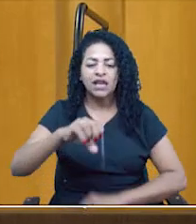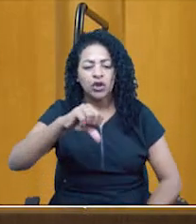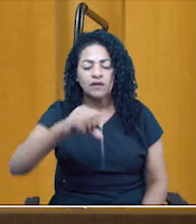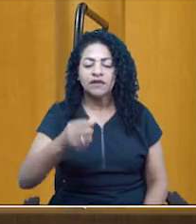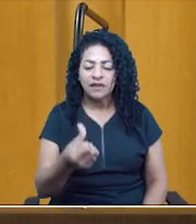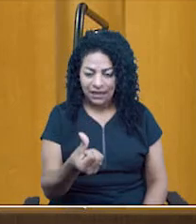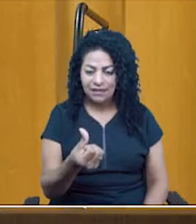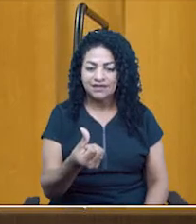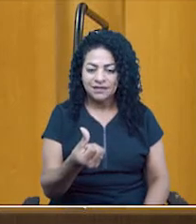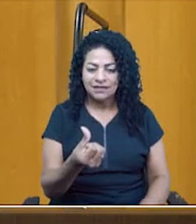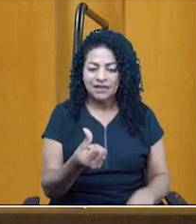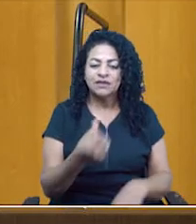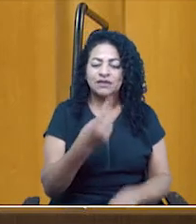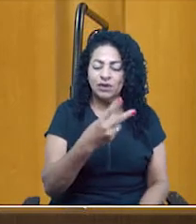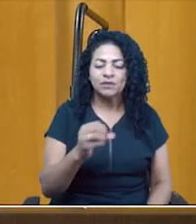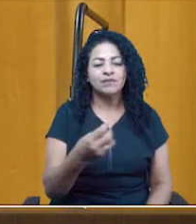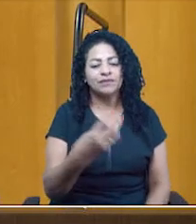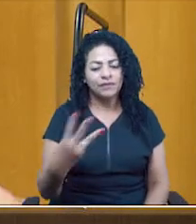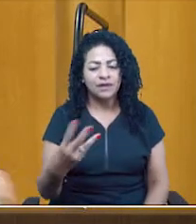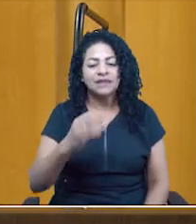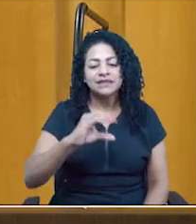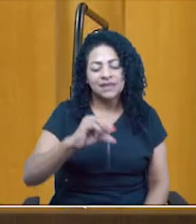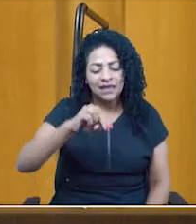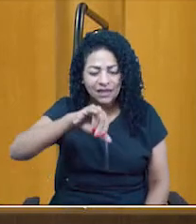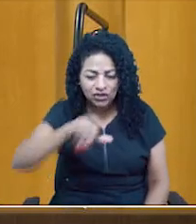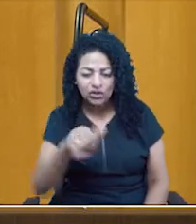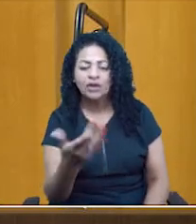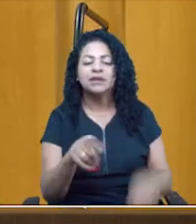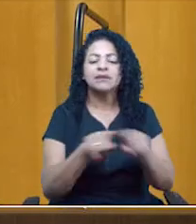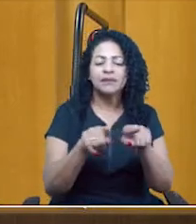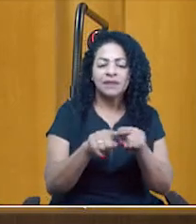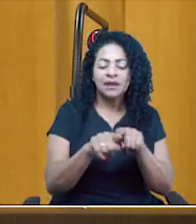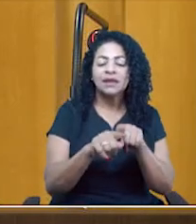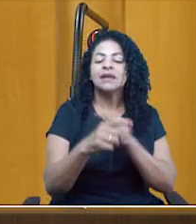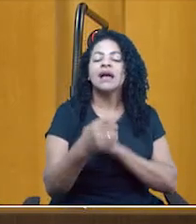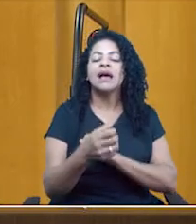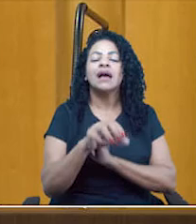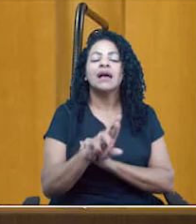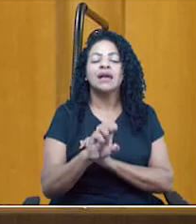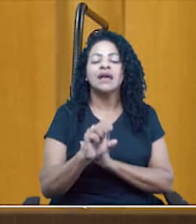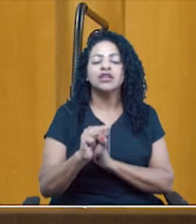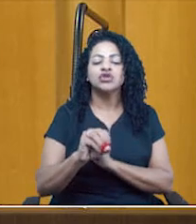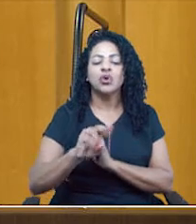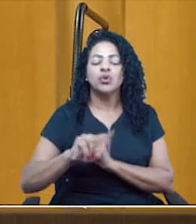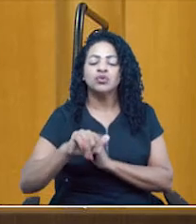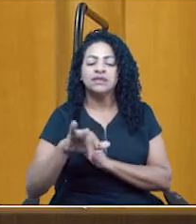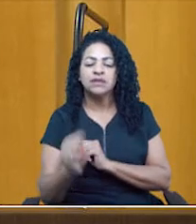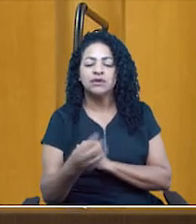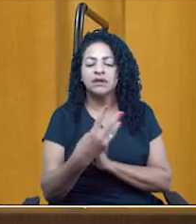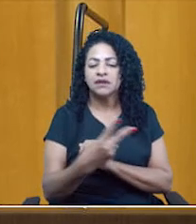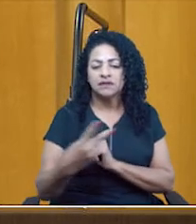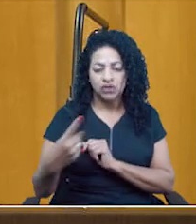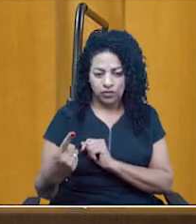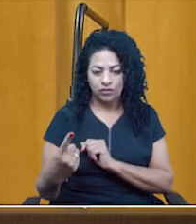CNJ e a Resolução 321 de 22 do CSJT, seja